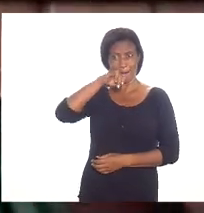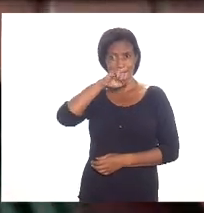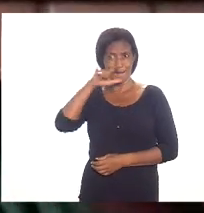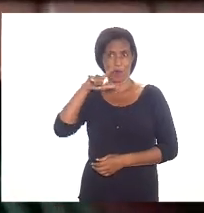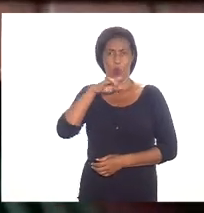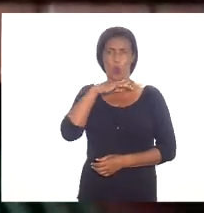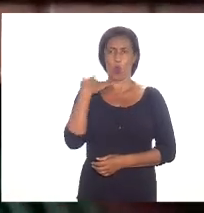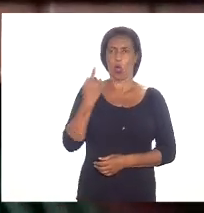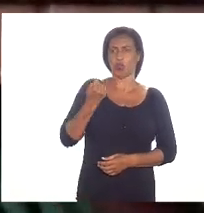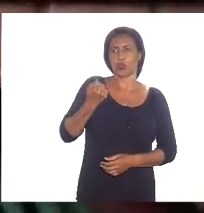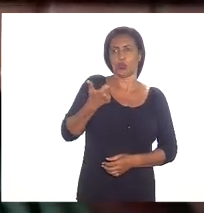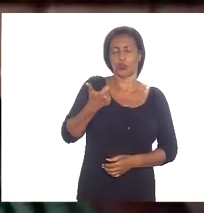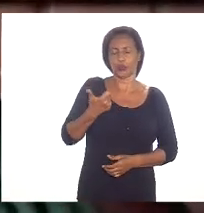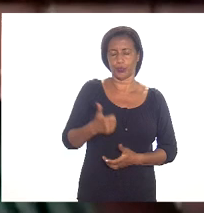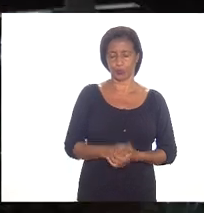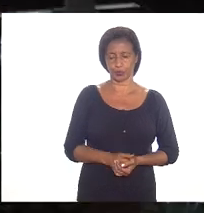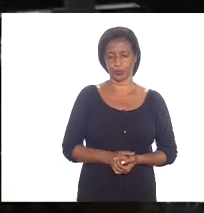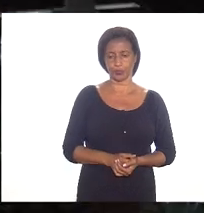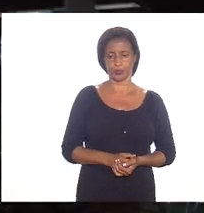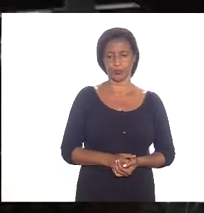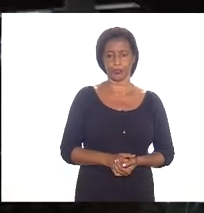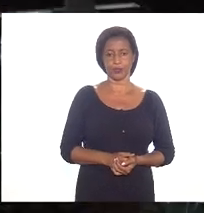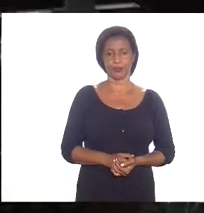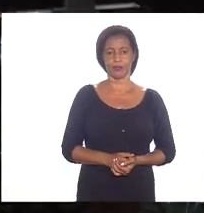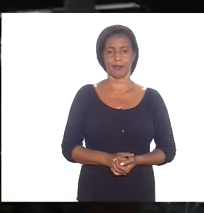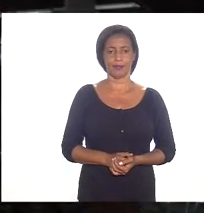Brasil. Nada.